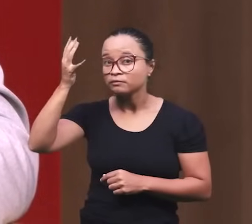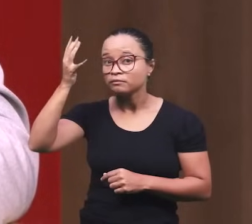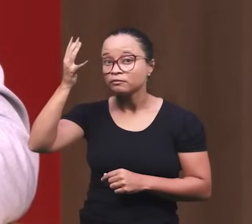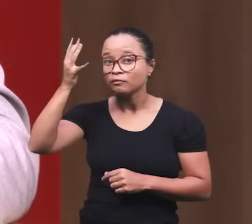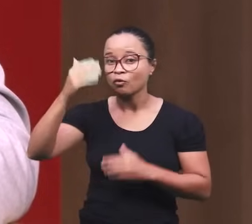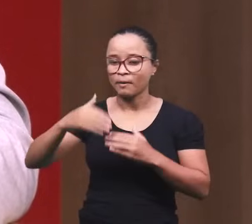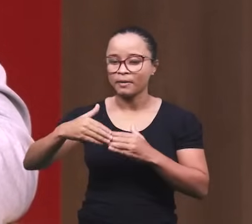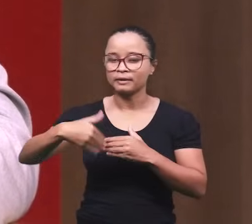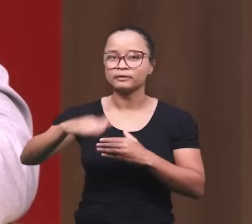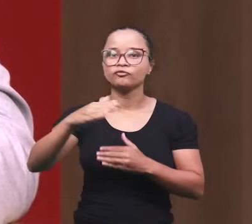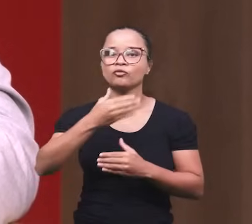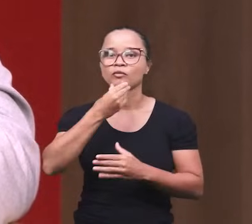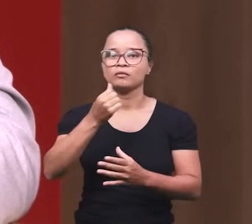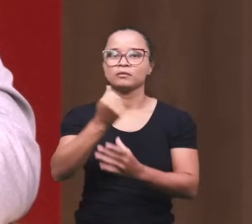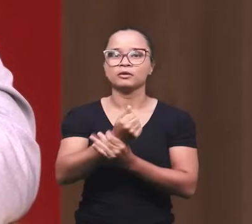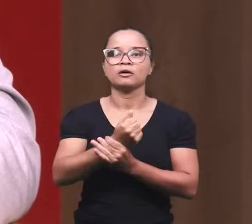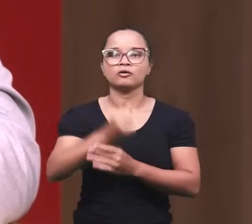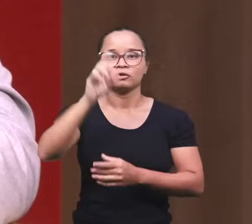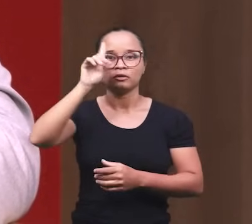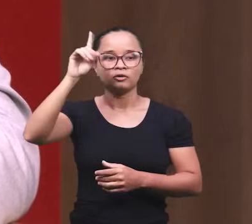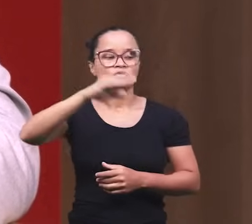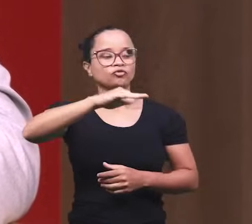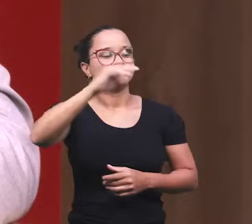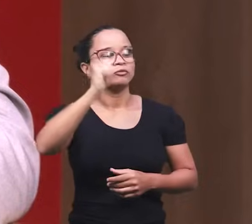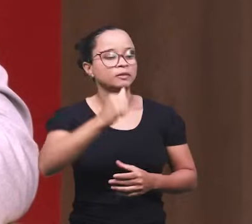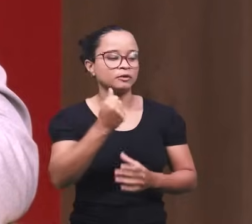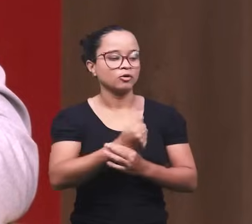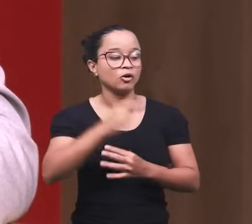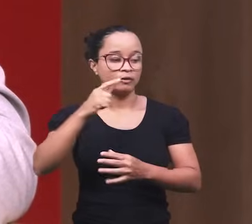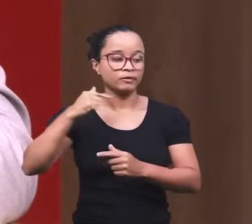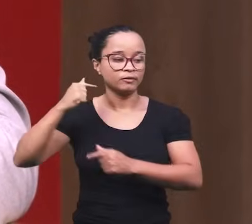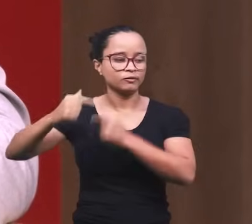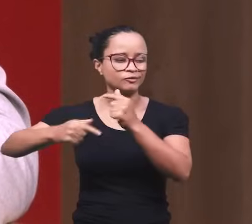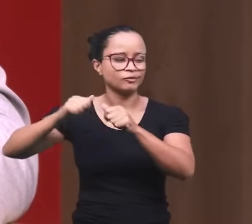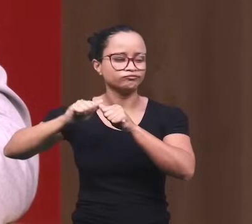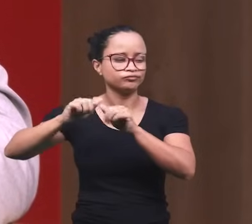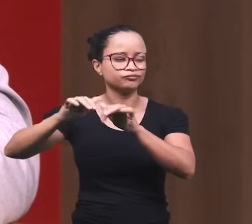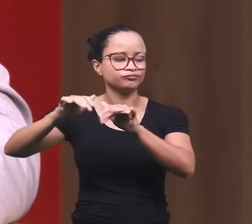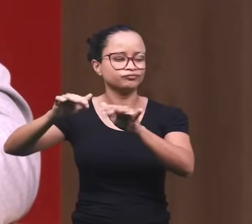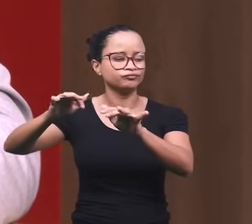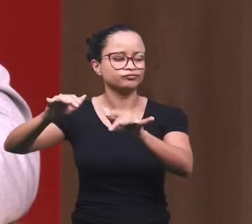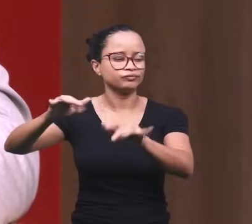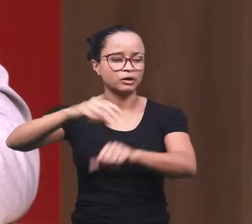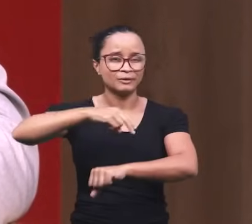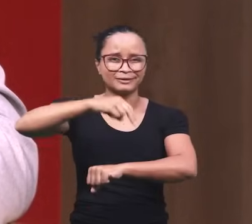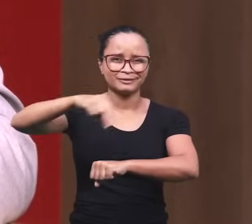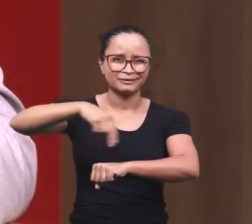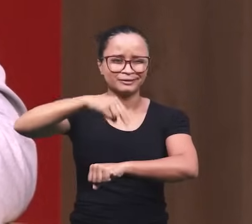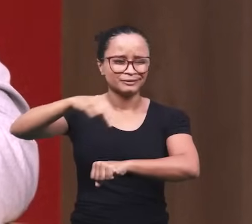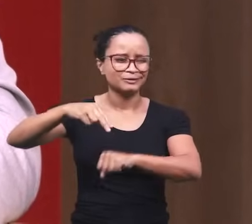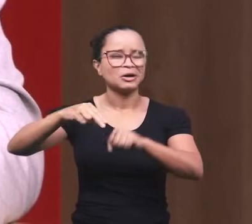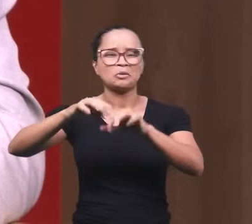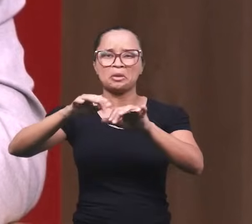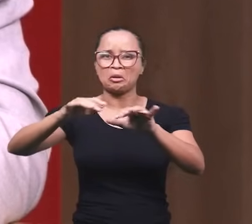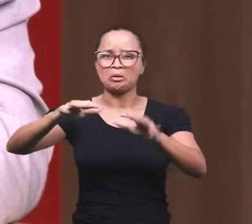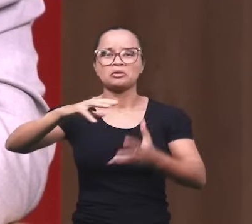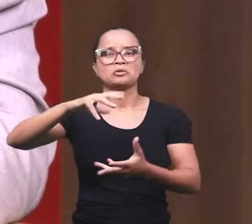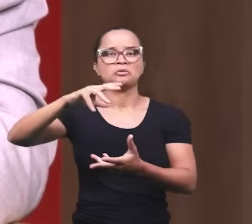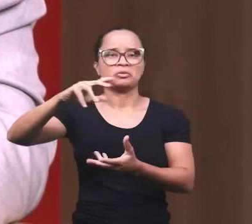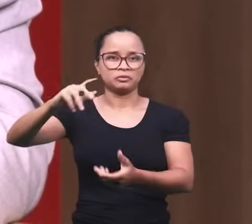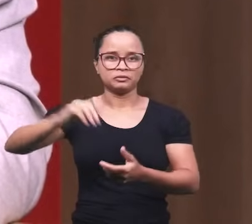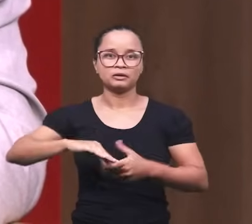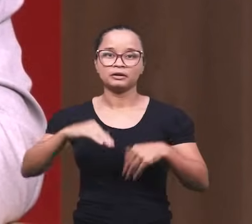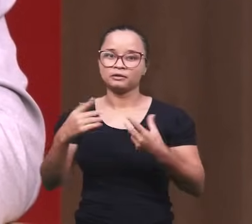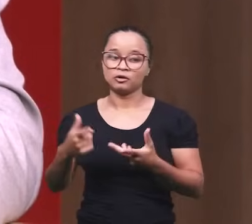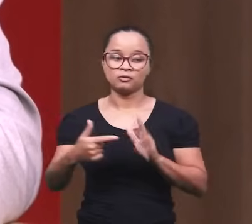partir de Abraão Quando Deus chama Abraão di farei de ti uma grande nação será como as estrelas do céu como as arias da Praia do Mar então ali